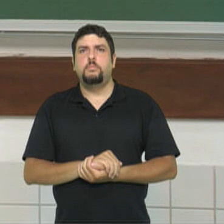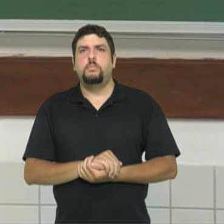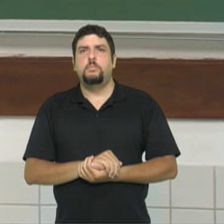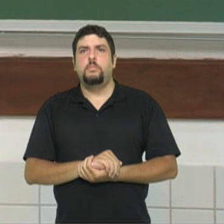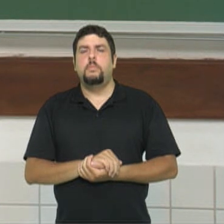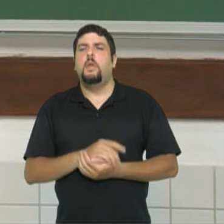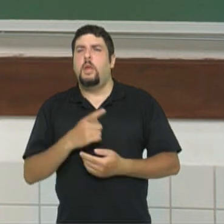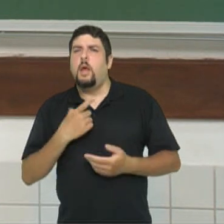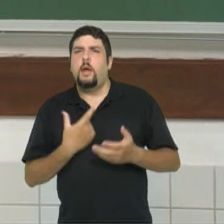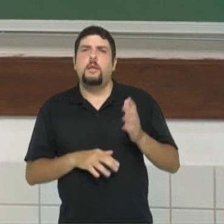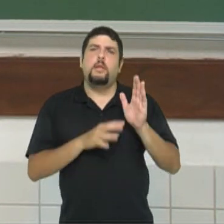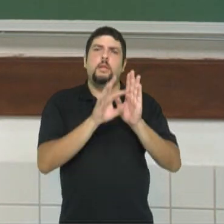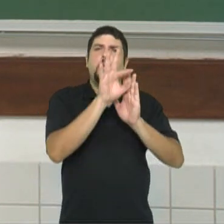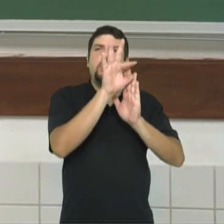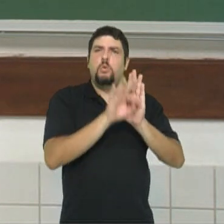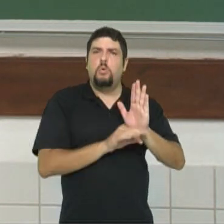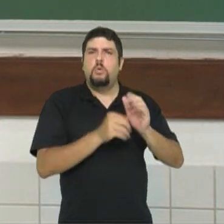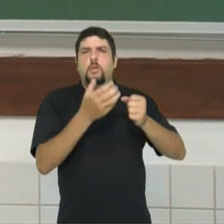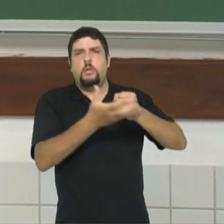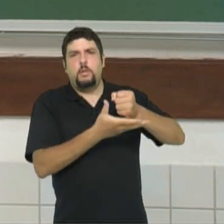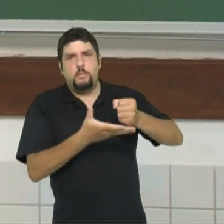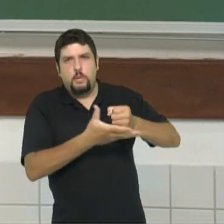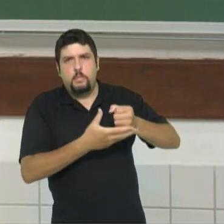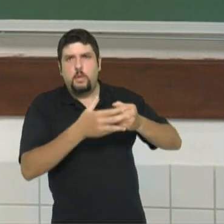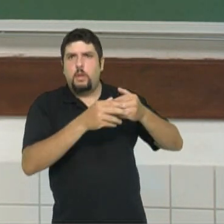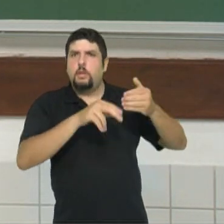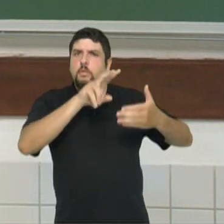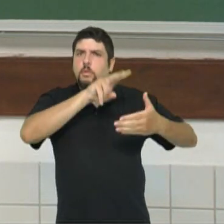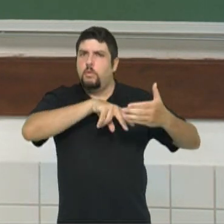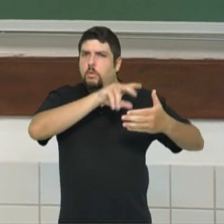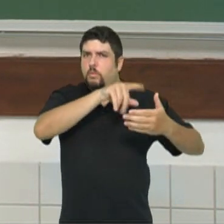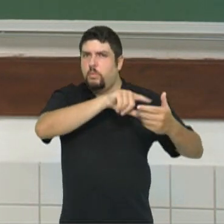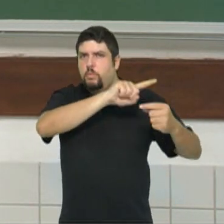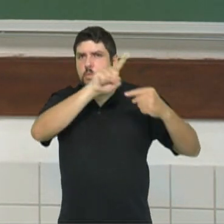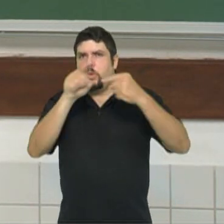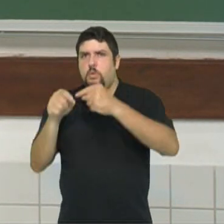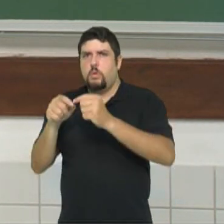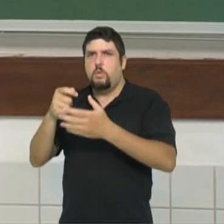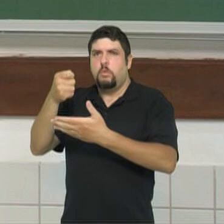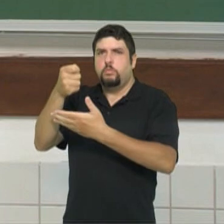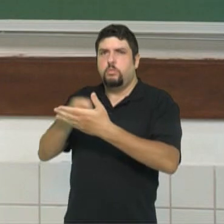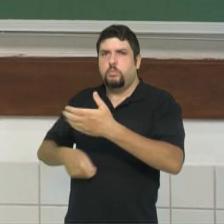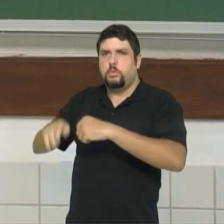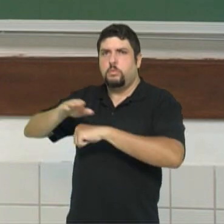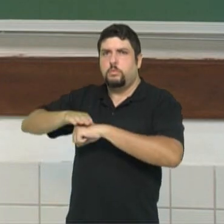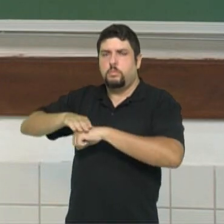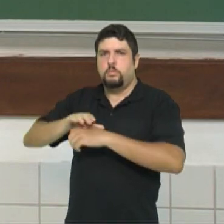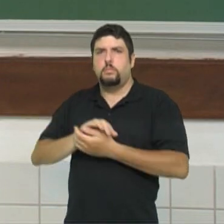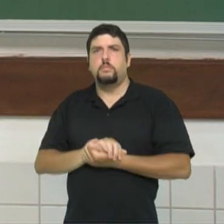textos motivadores para você se embasar e você tinha que fazer então a sua redação.